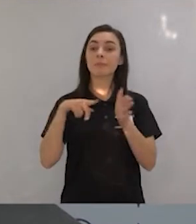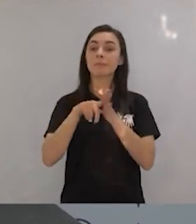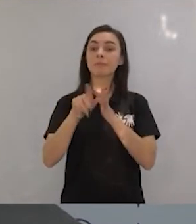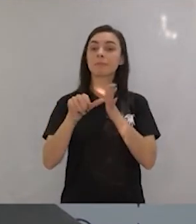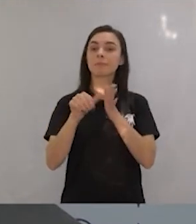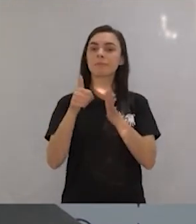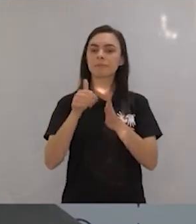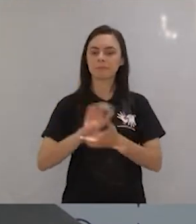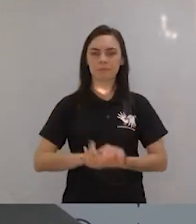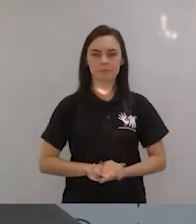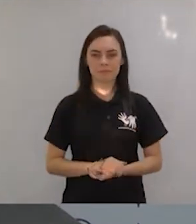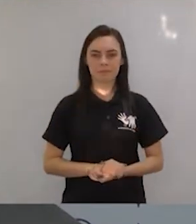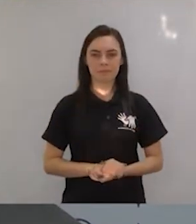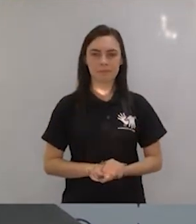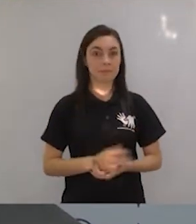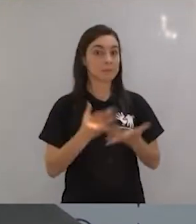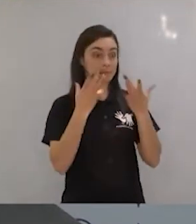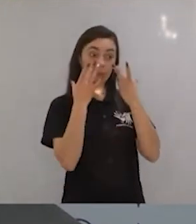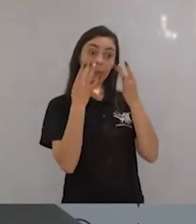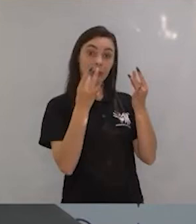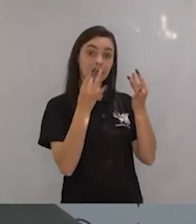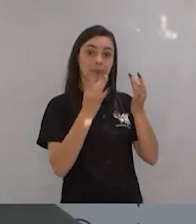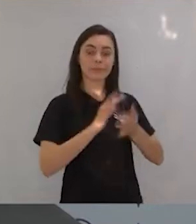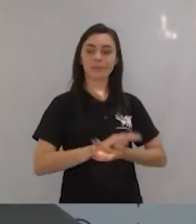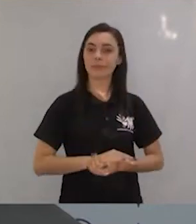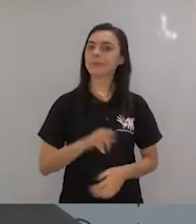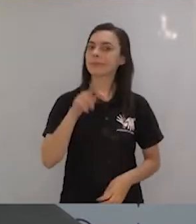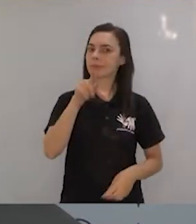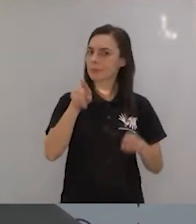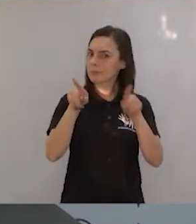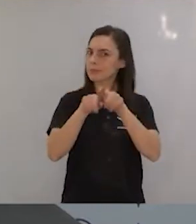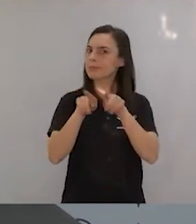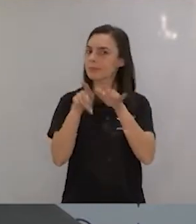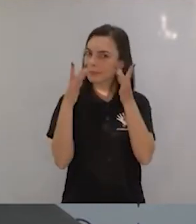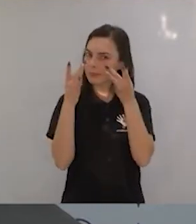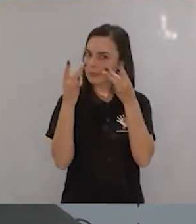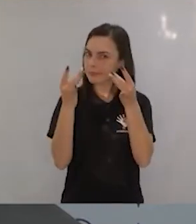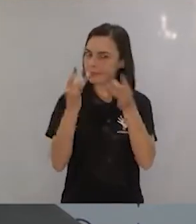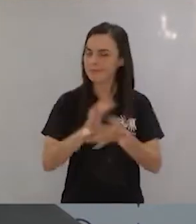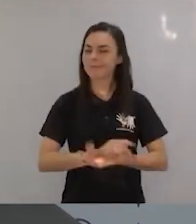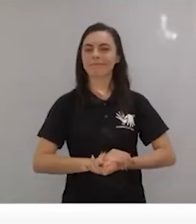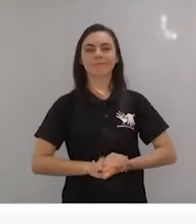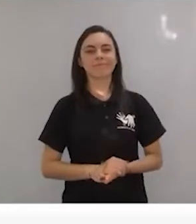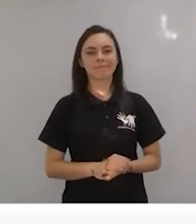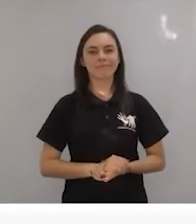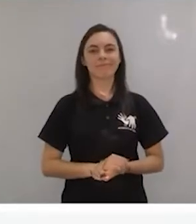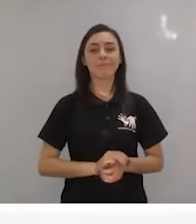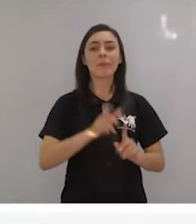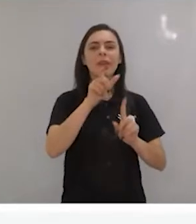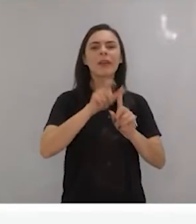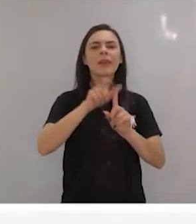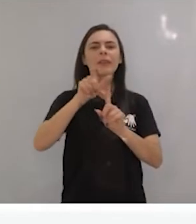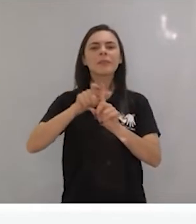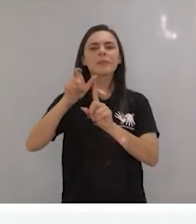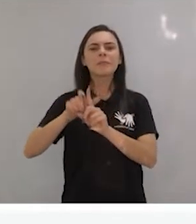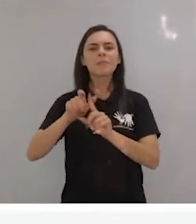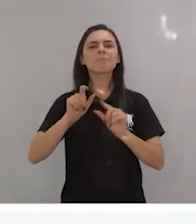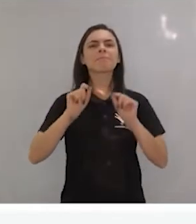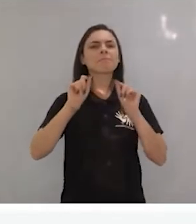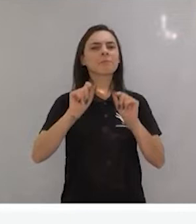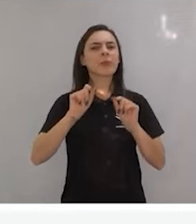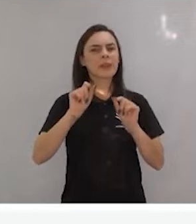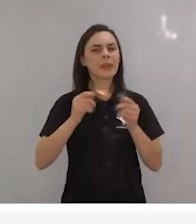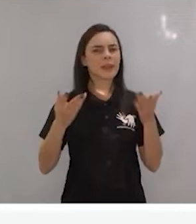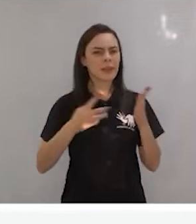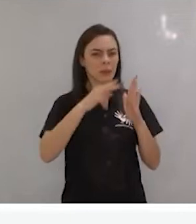primeira pergunta de hoje? Vamos ver, professora. Presta atenção. E vocês lá em casa também. Quem são os personagens dessa tirinha